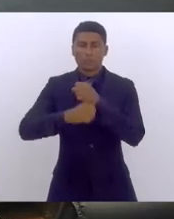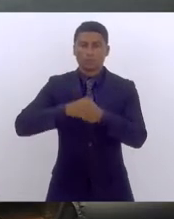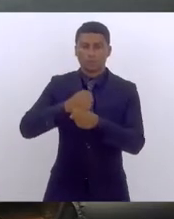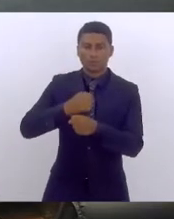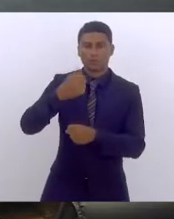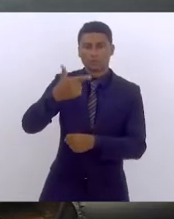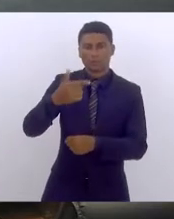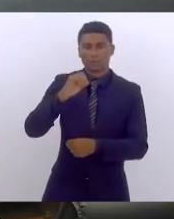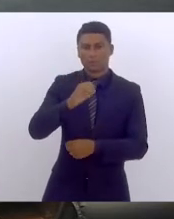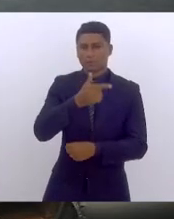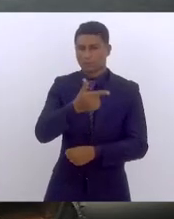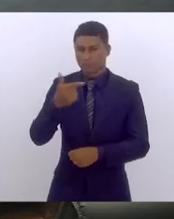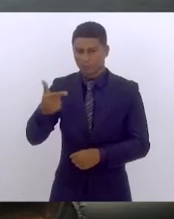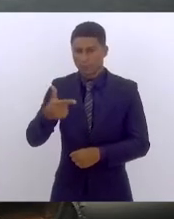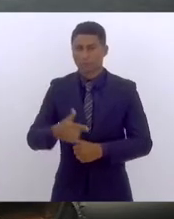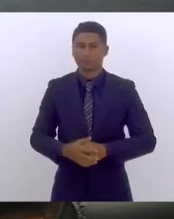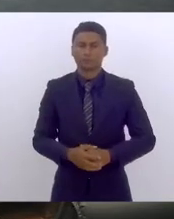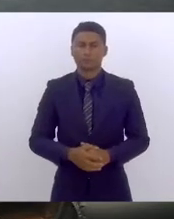de 2022,